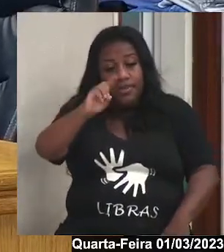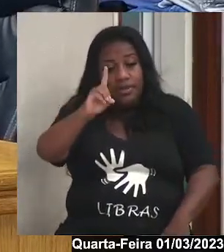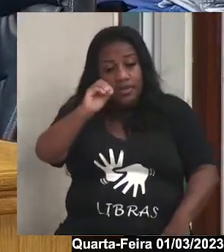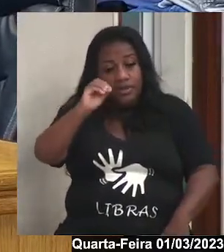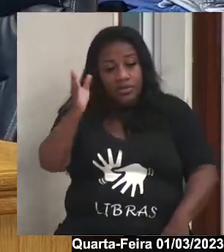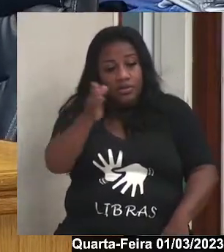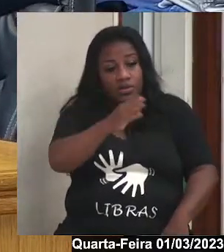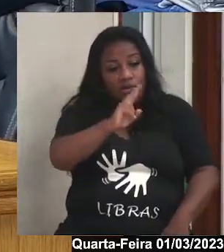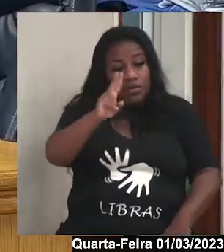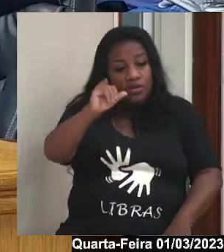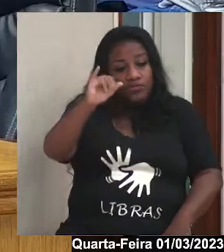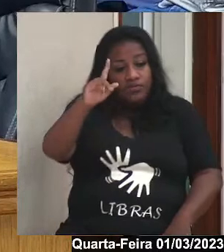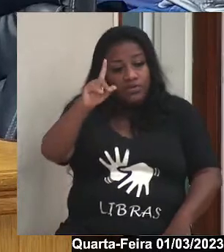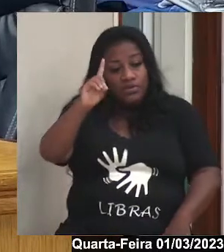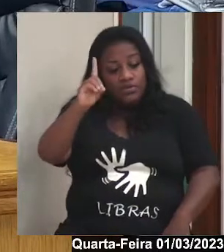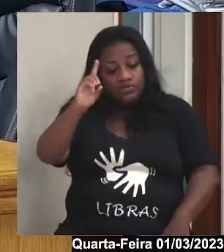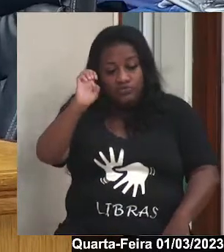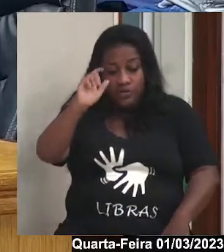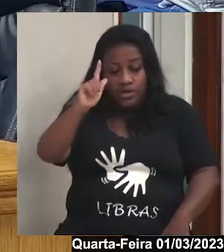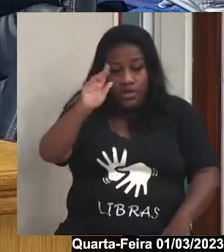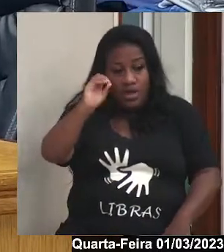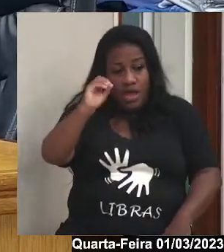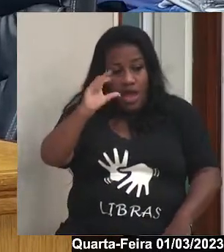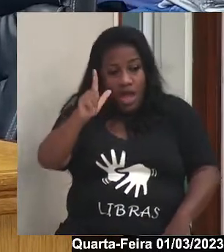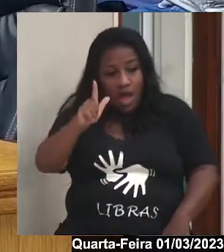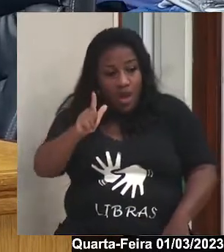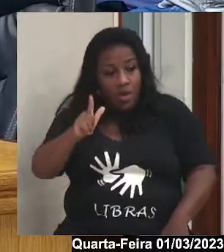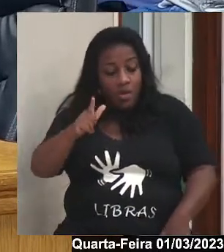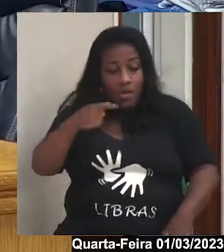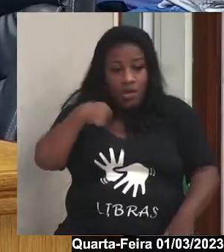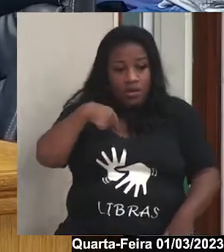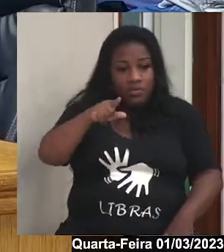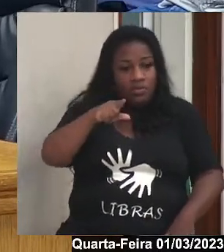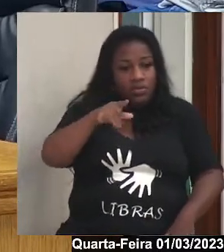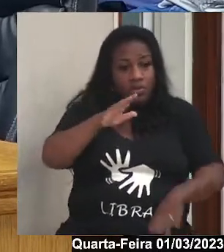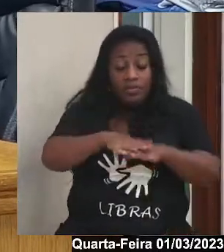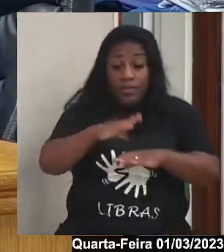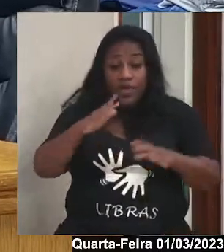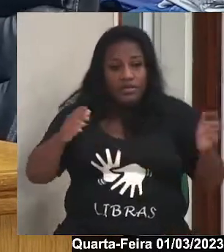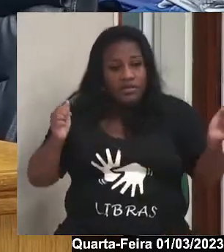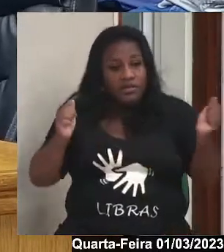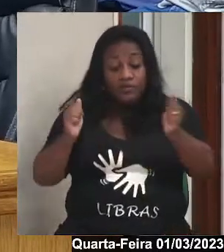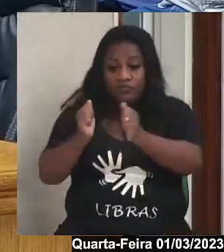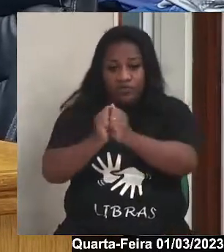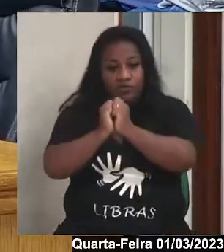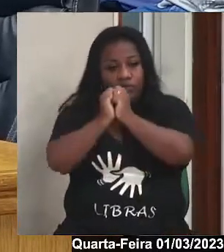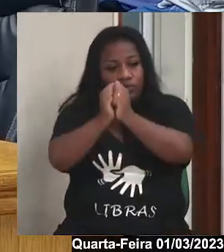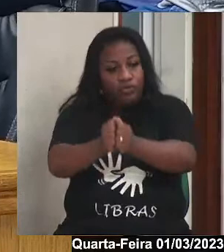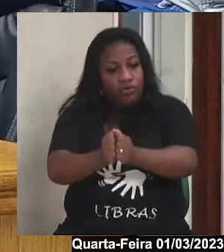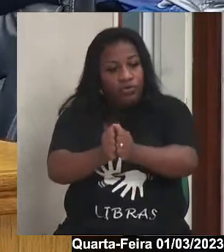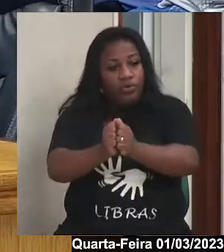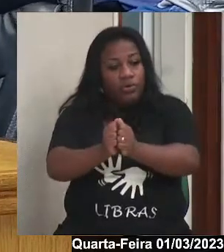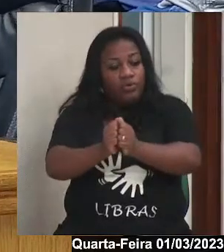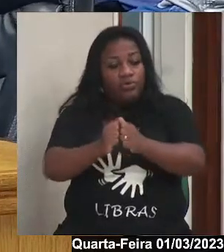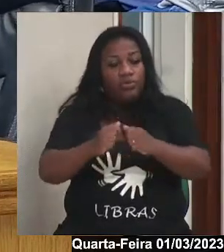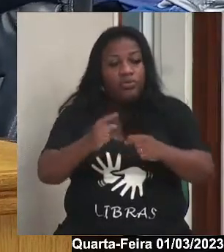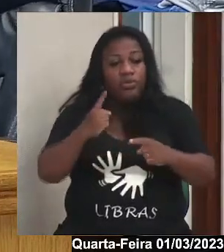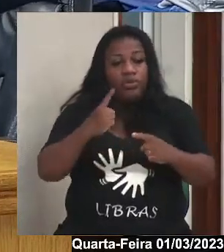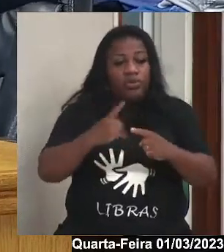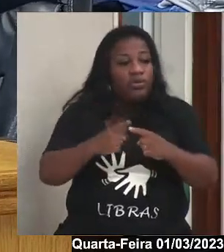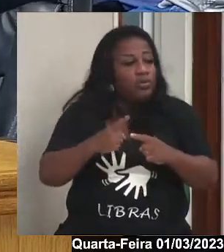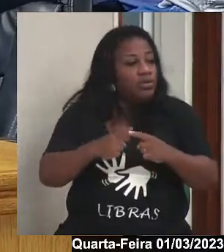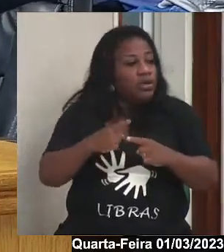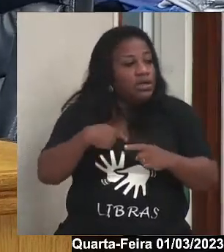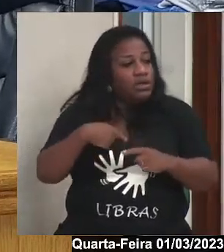alguns vereadores e secretários, tiveram presente na inauguração. E ele não participou, eu fiz o convite para ele. Mesmo ele sendo de oposição, eu